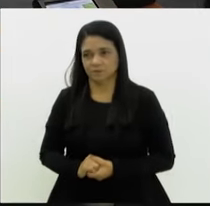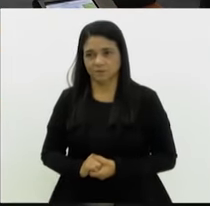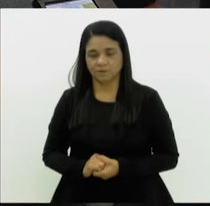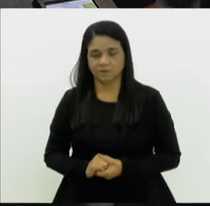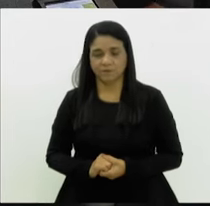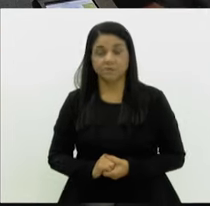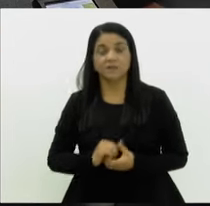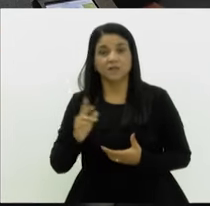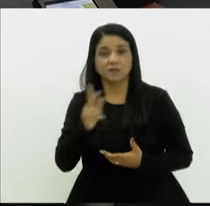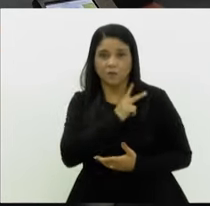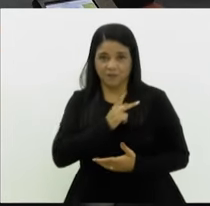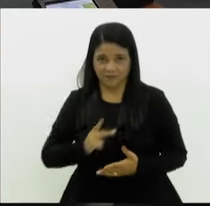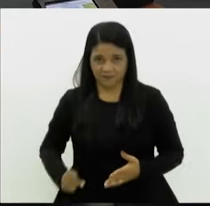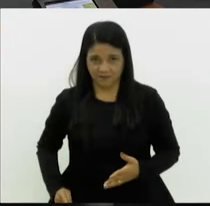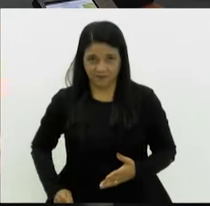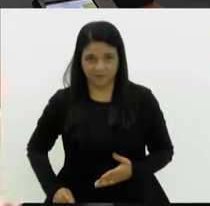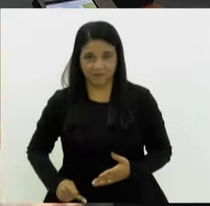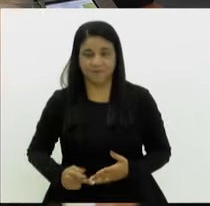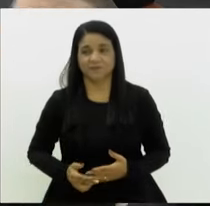Senhor presidente,